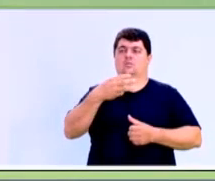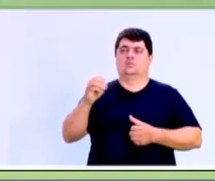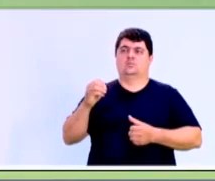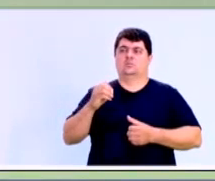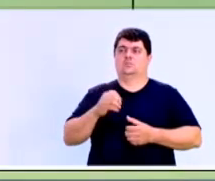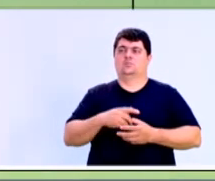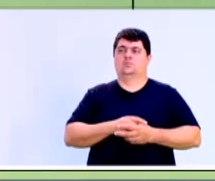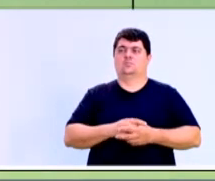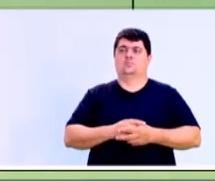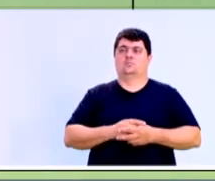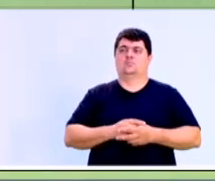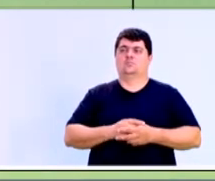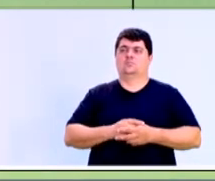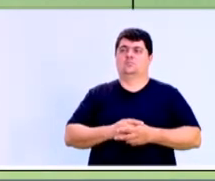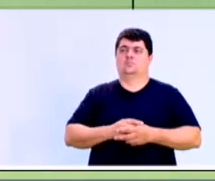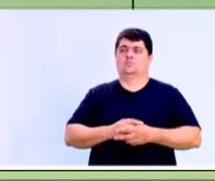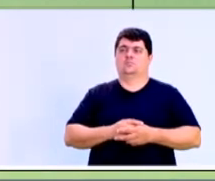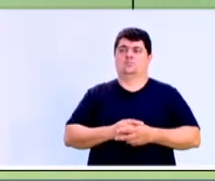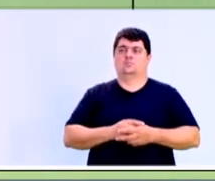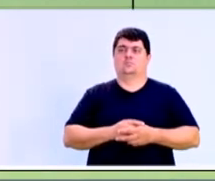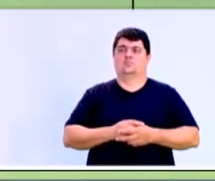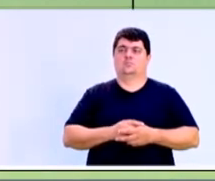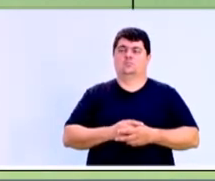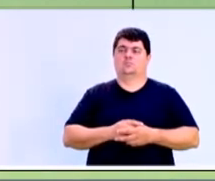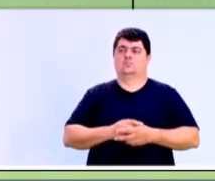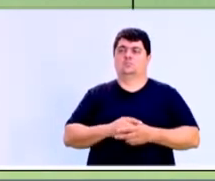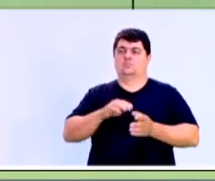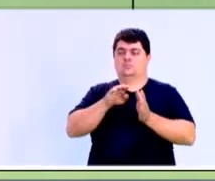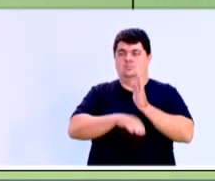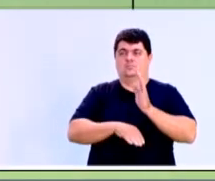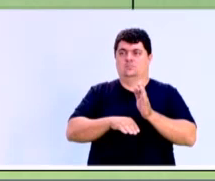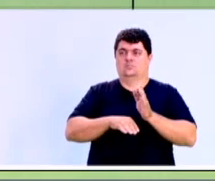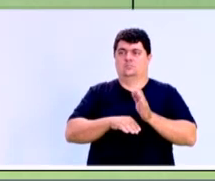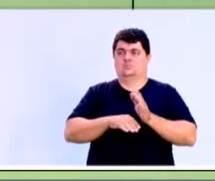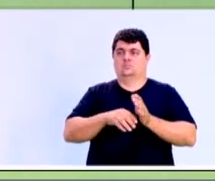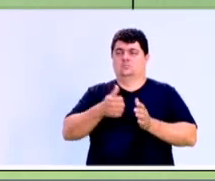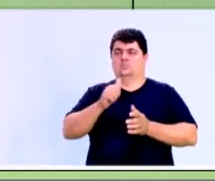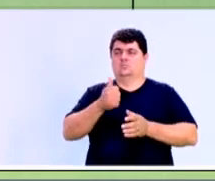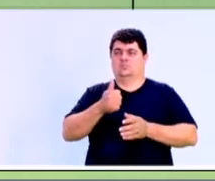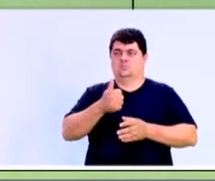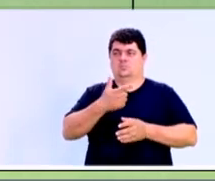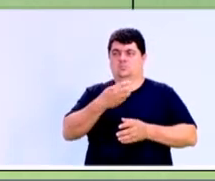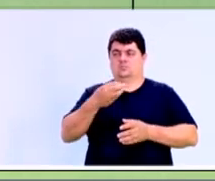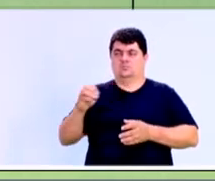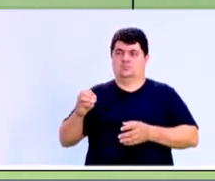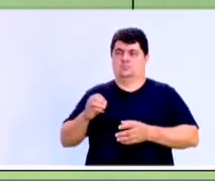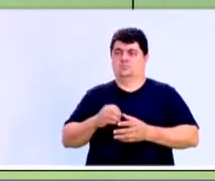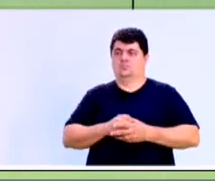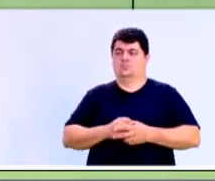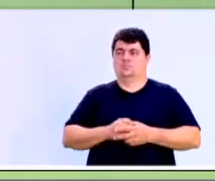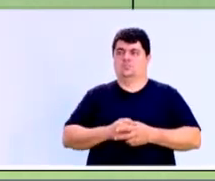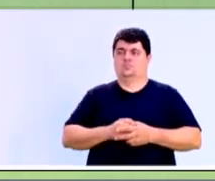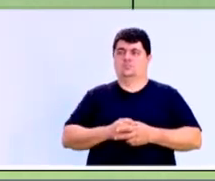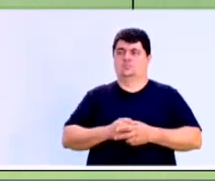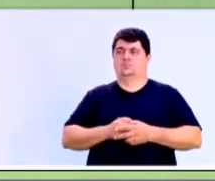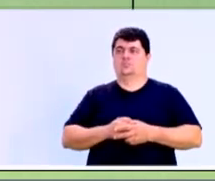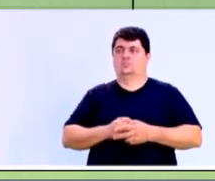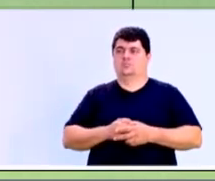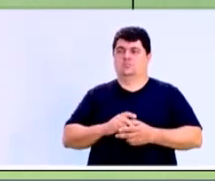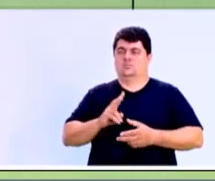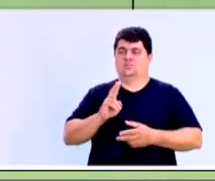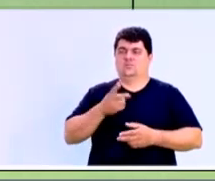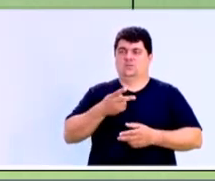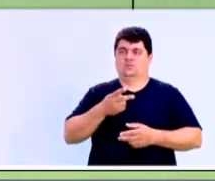11.300. Ok? Menos 11.000 com 300. Isso aqui dá quanto,